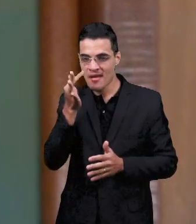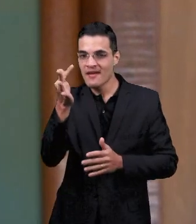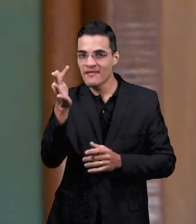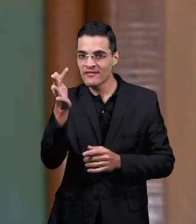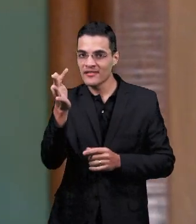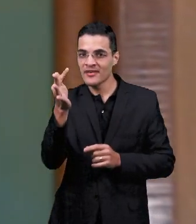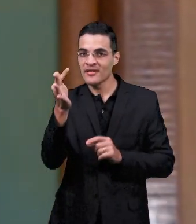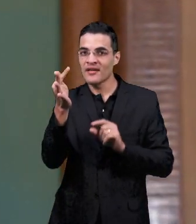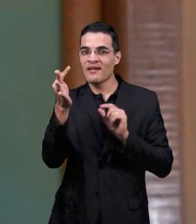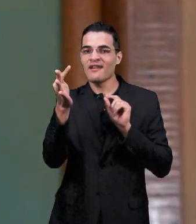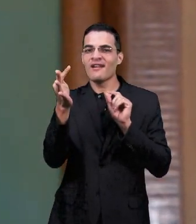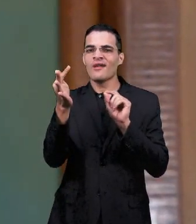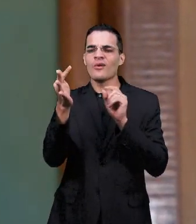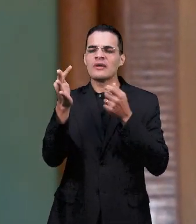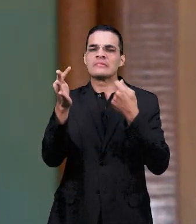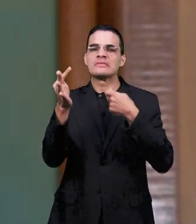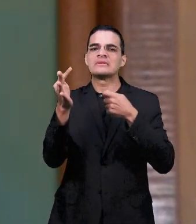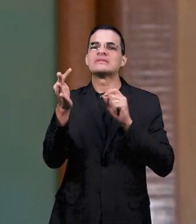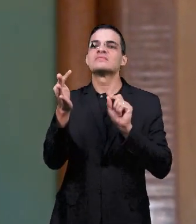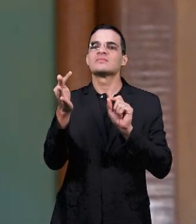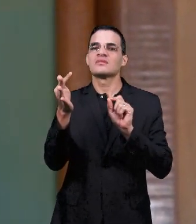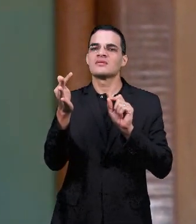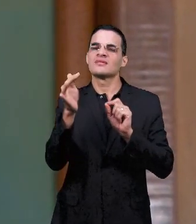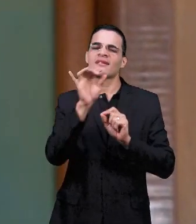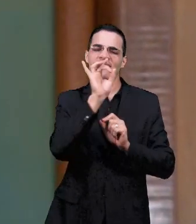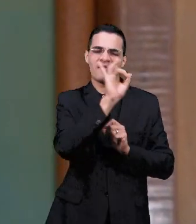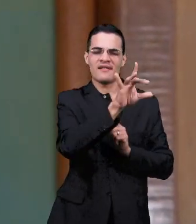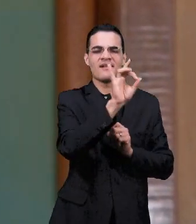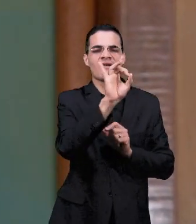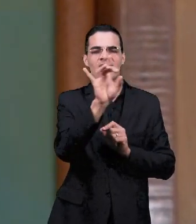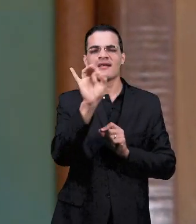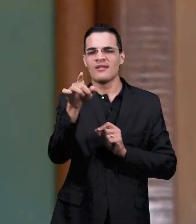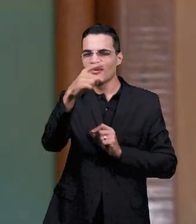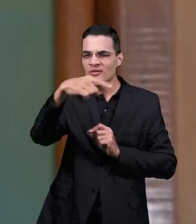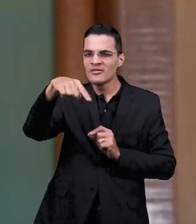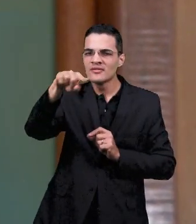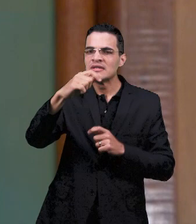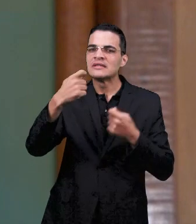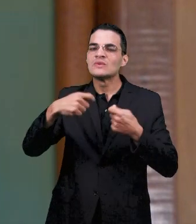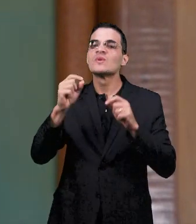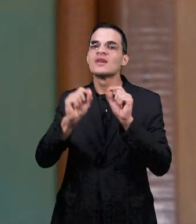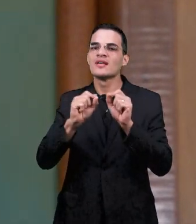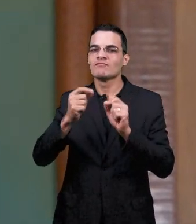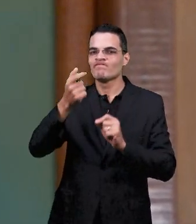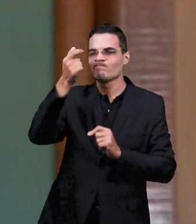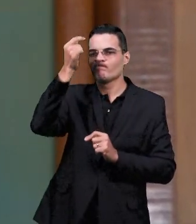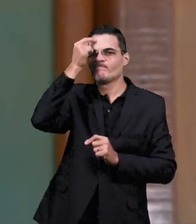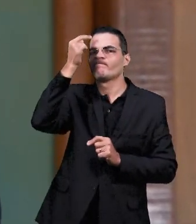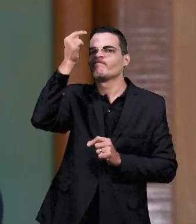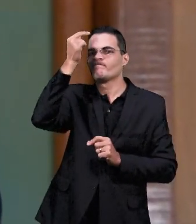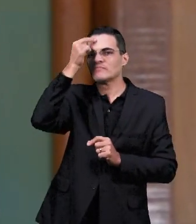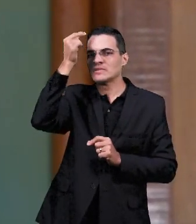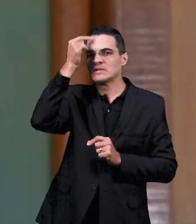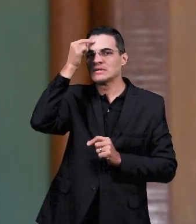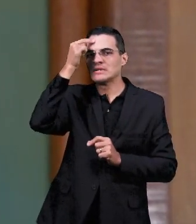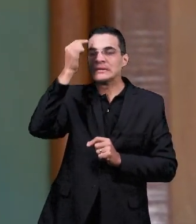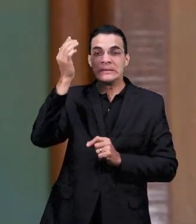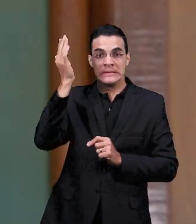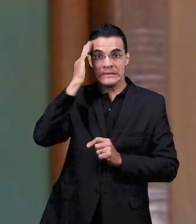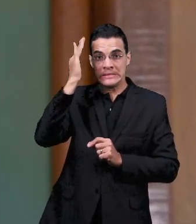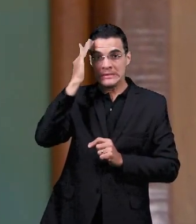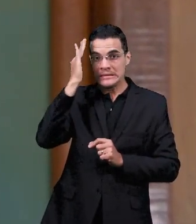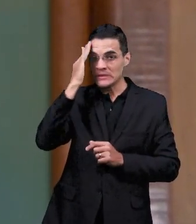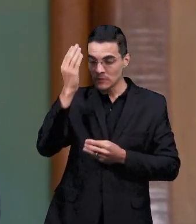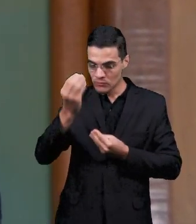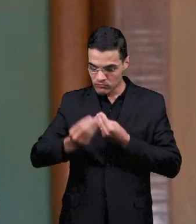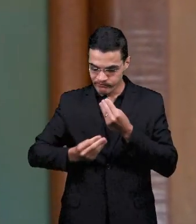é preciso que cada irmã tenha consciência do breve, tenha consciência do momento